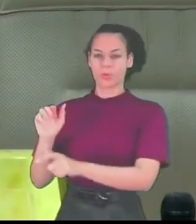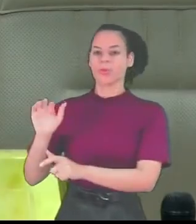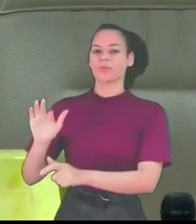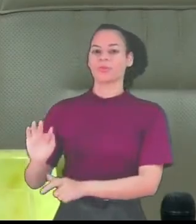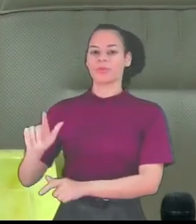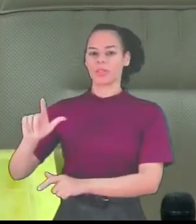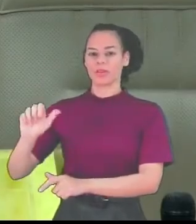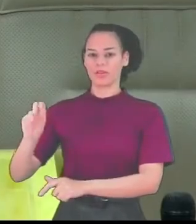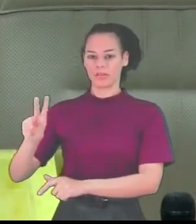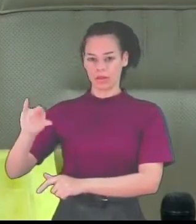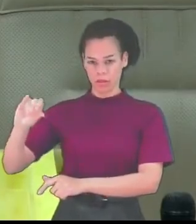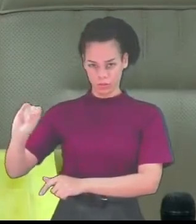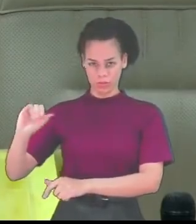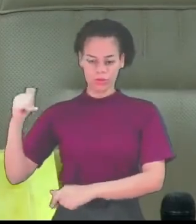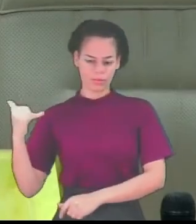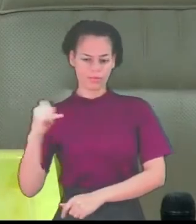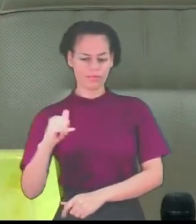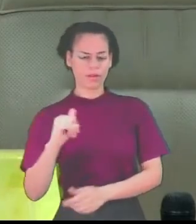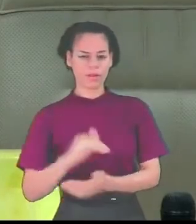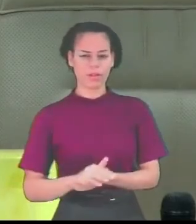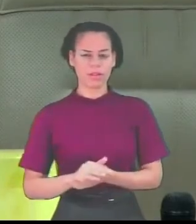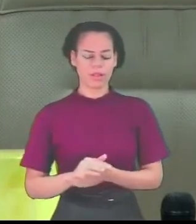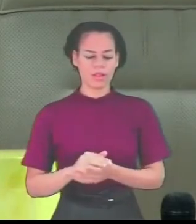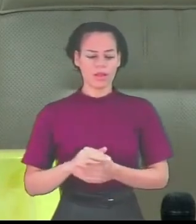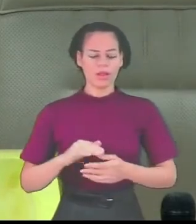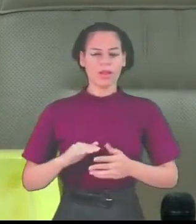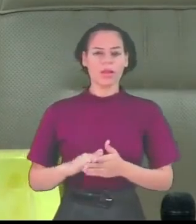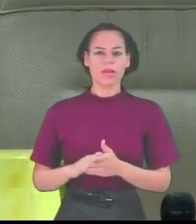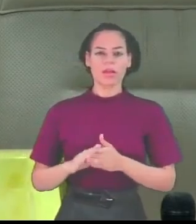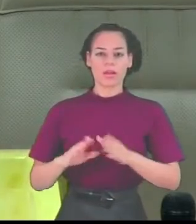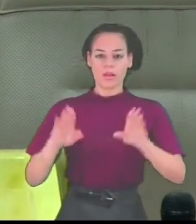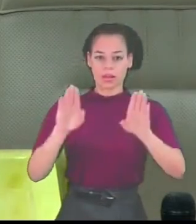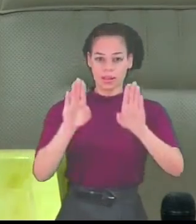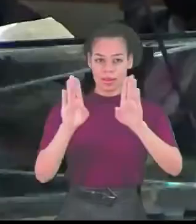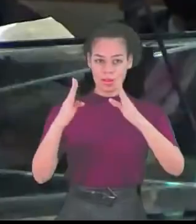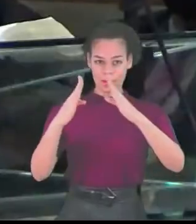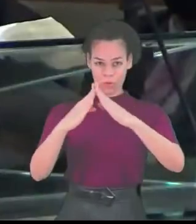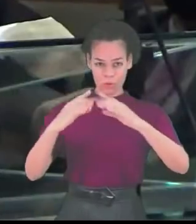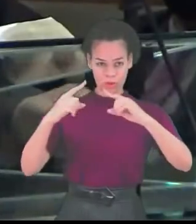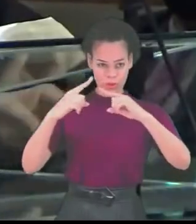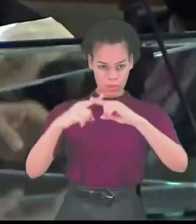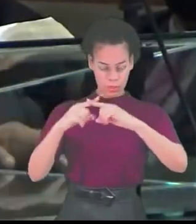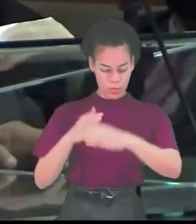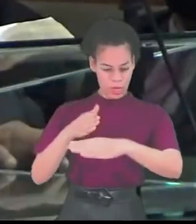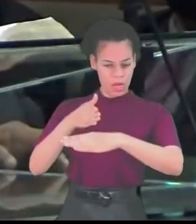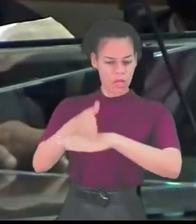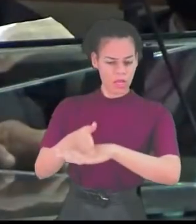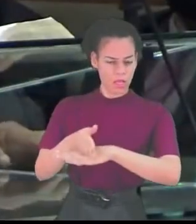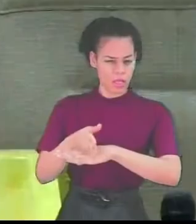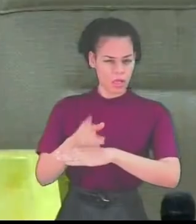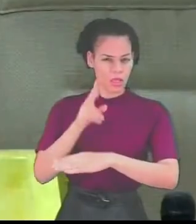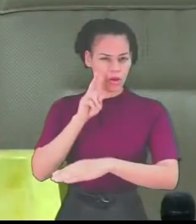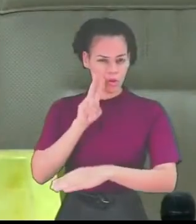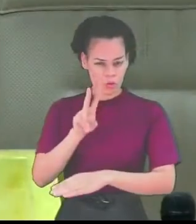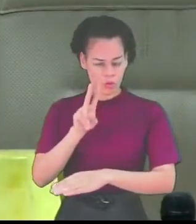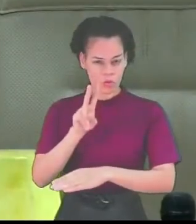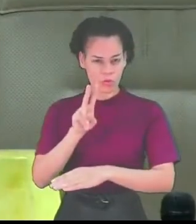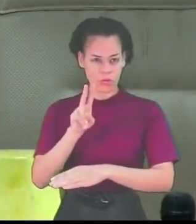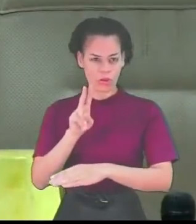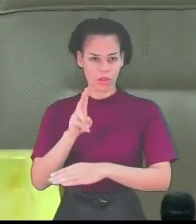ele presenteou na entrada do templo um ramo de Videira que